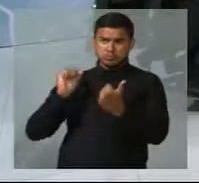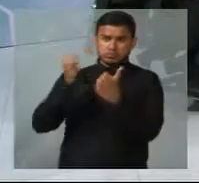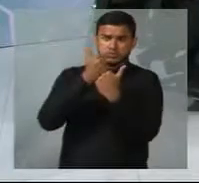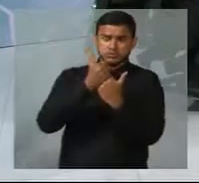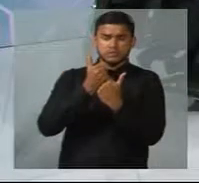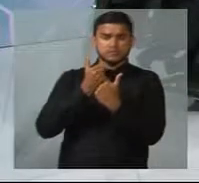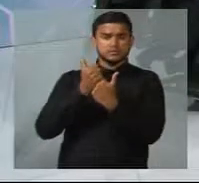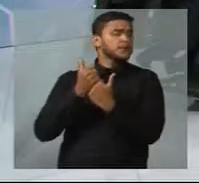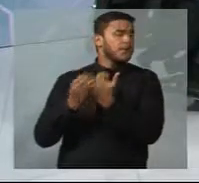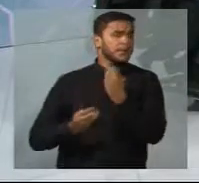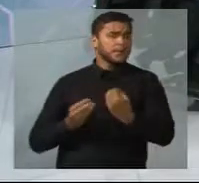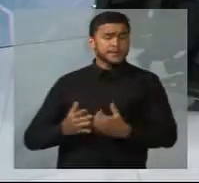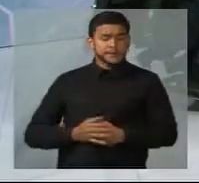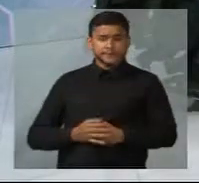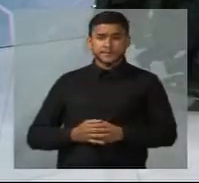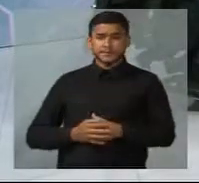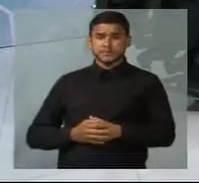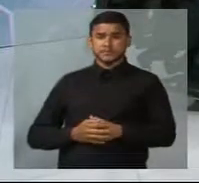aceite ou não.